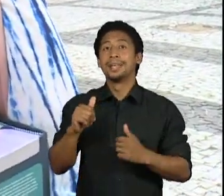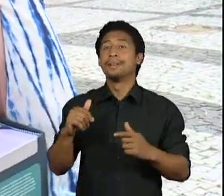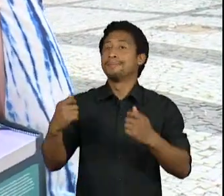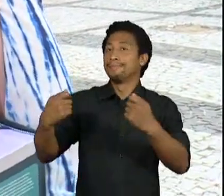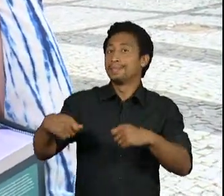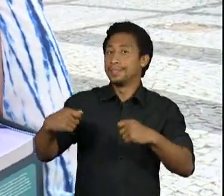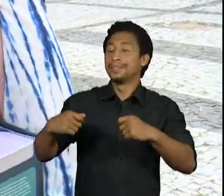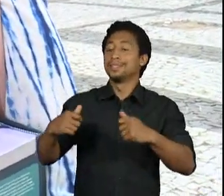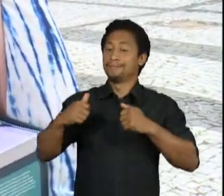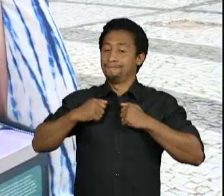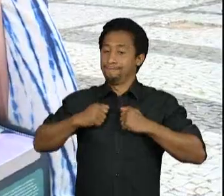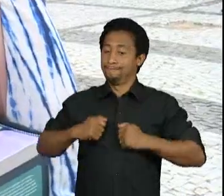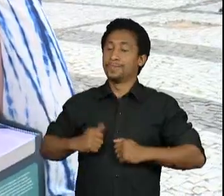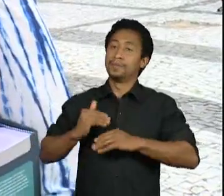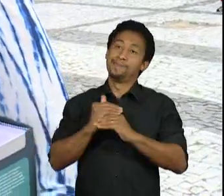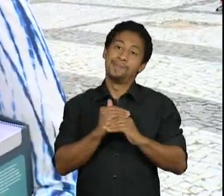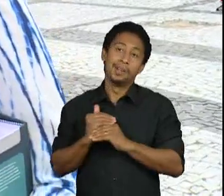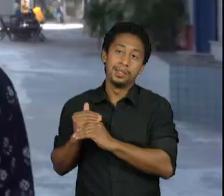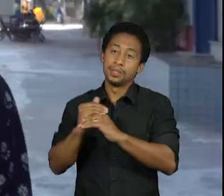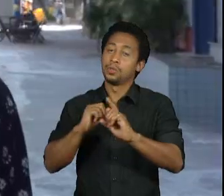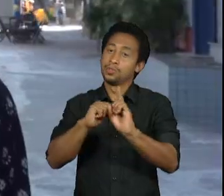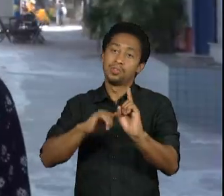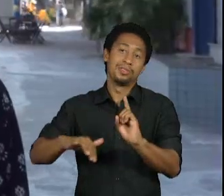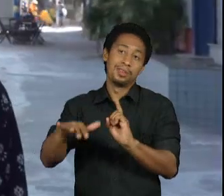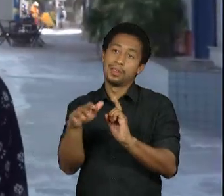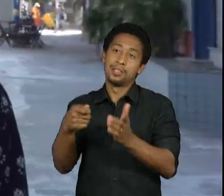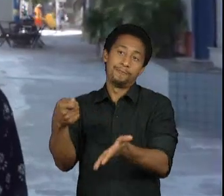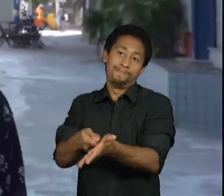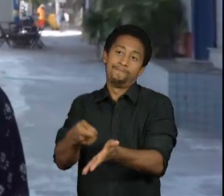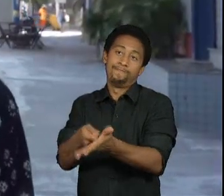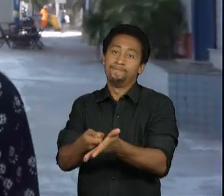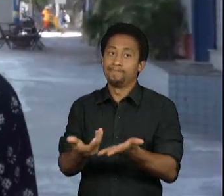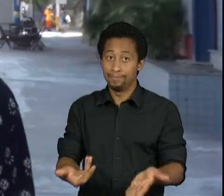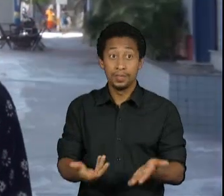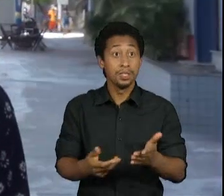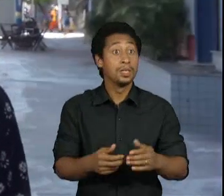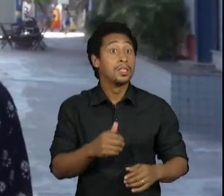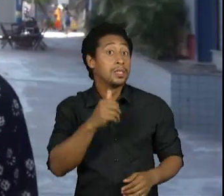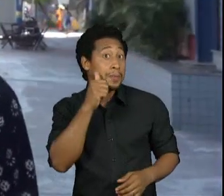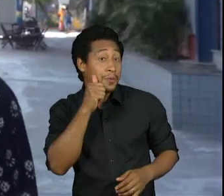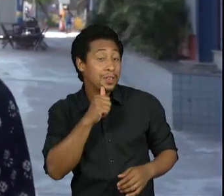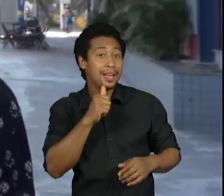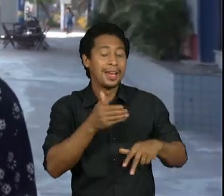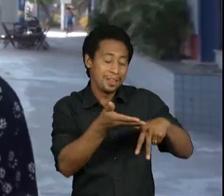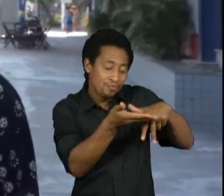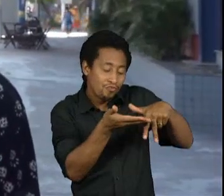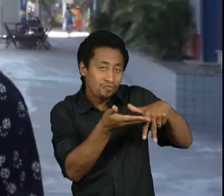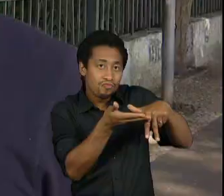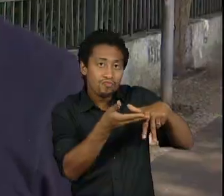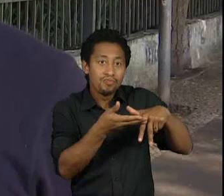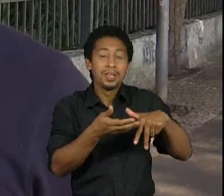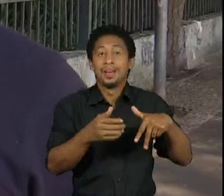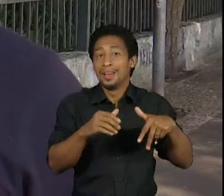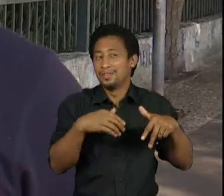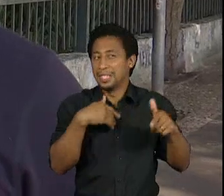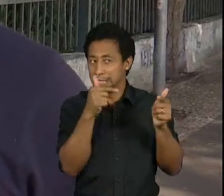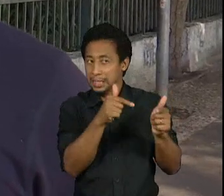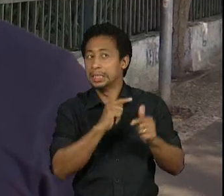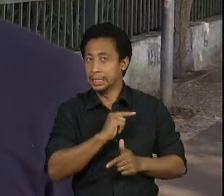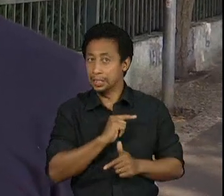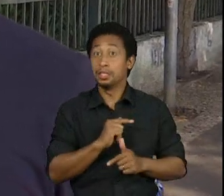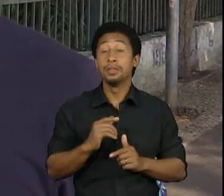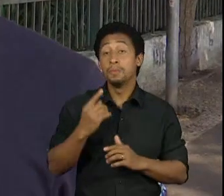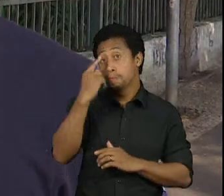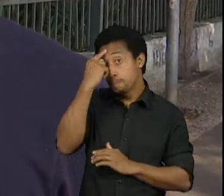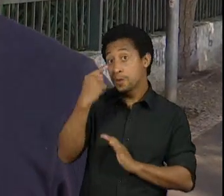com um determinado padrão que a sociedade exige. Se elas estão de cropped, short curto, algo do tipo. Eles já criam um perfil